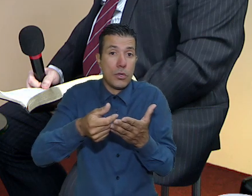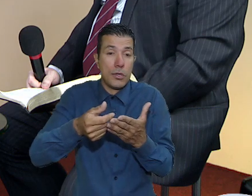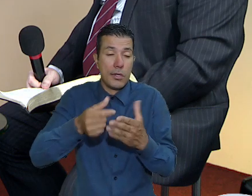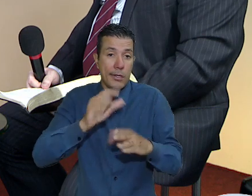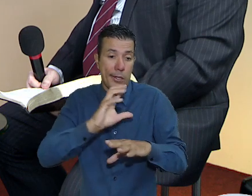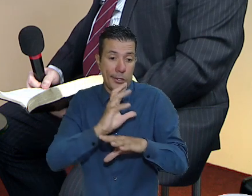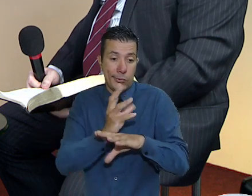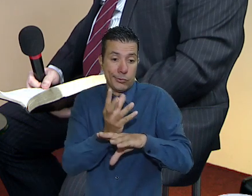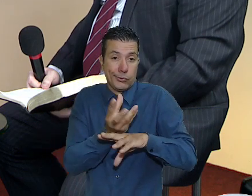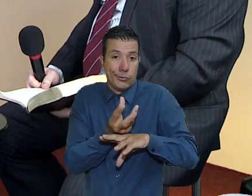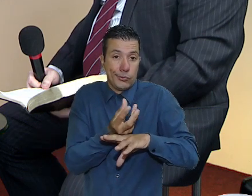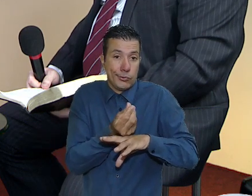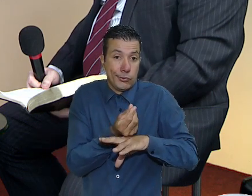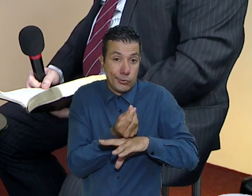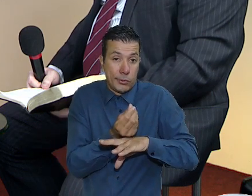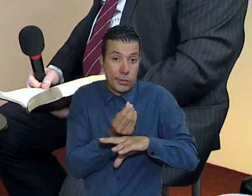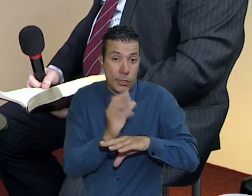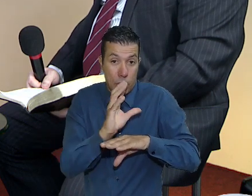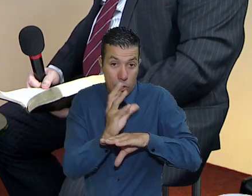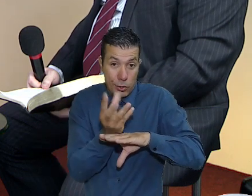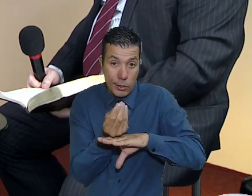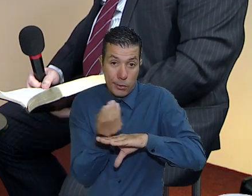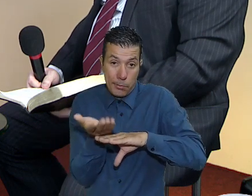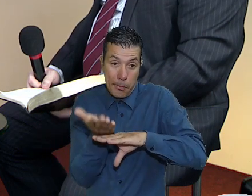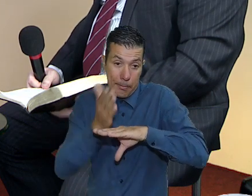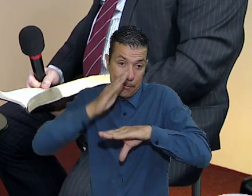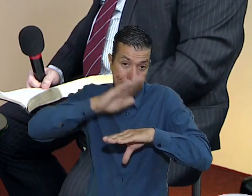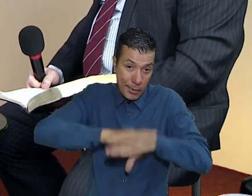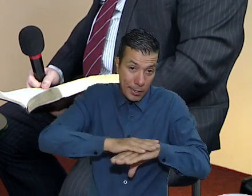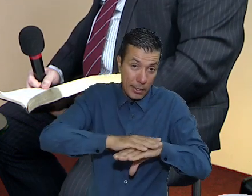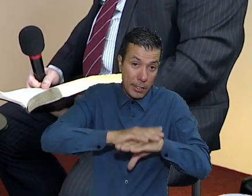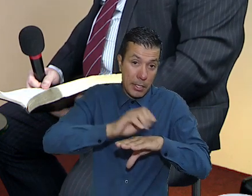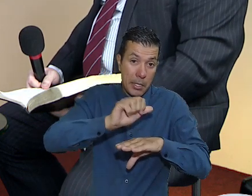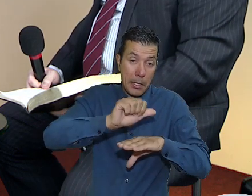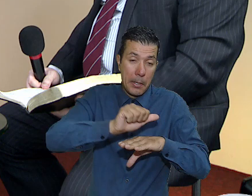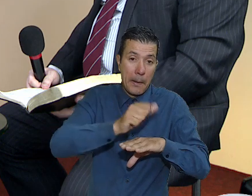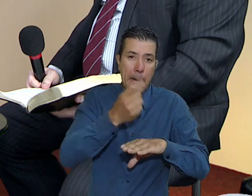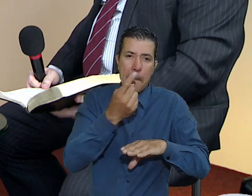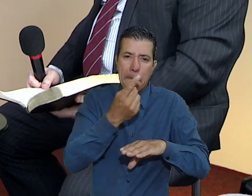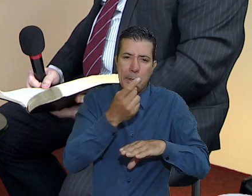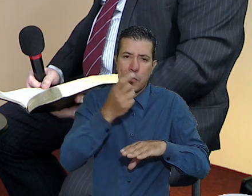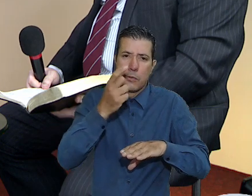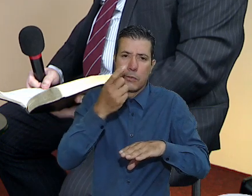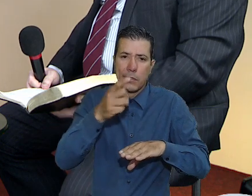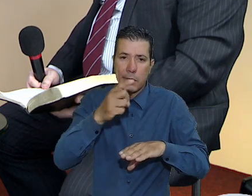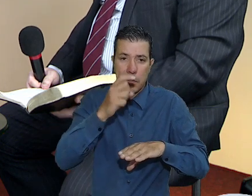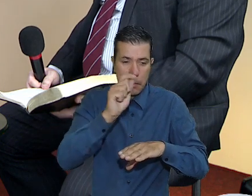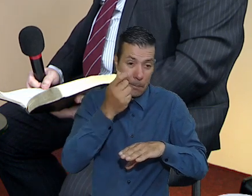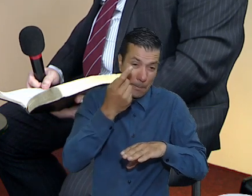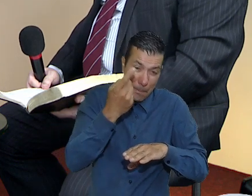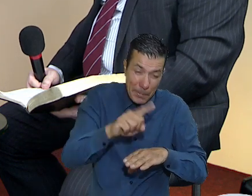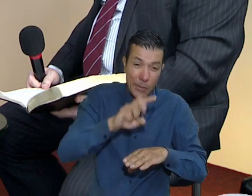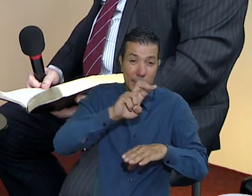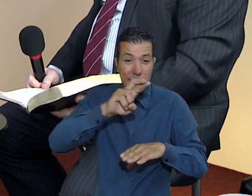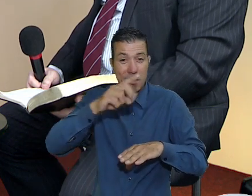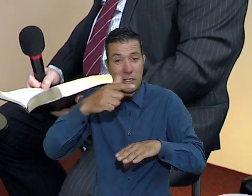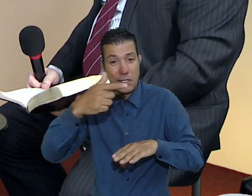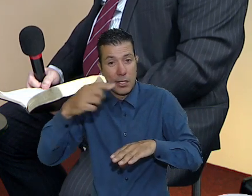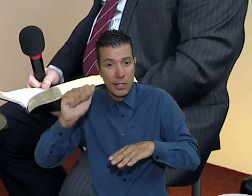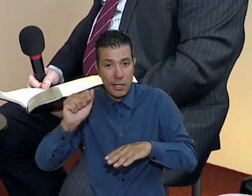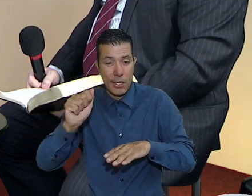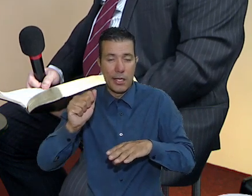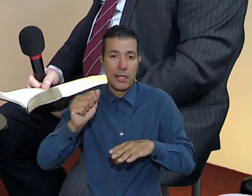Sardes, que foi estudado, que vai do ano 1517, que é o período ali da reforma protestante, até o